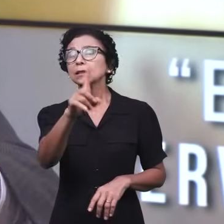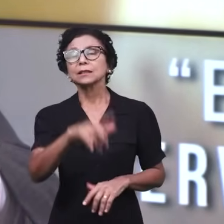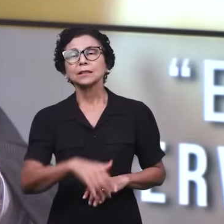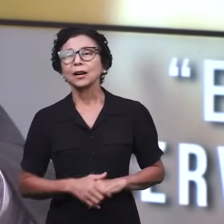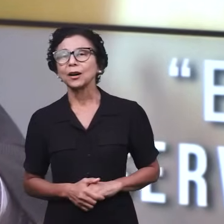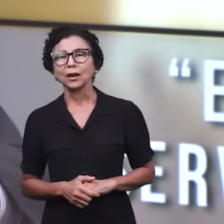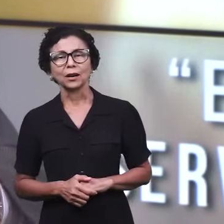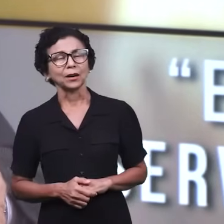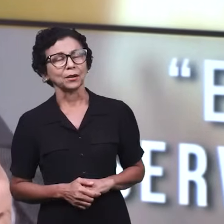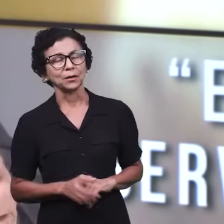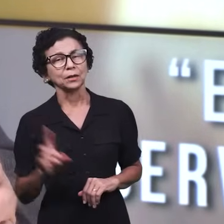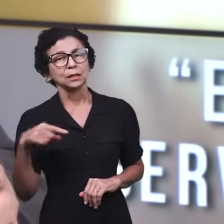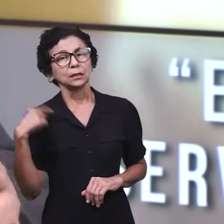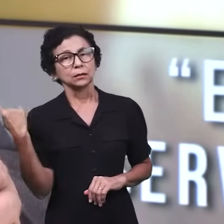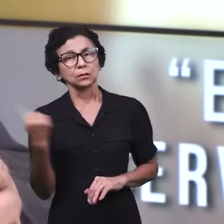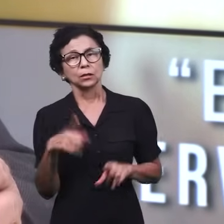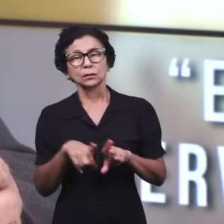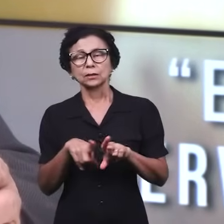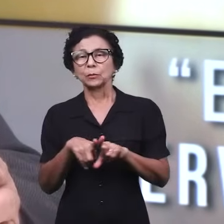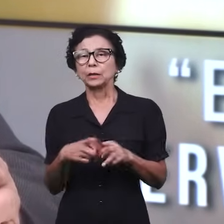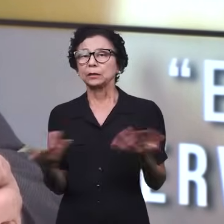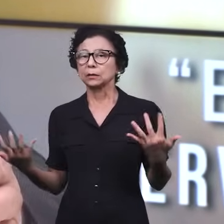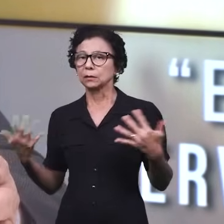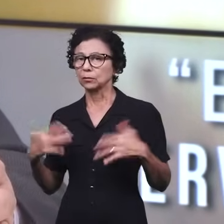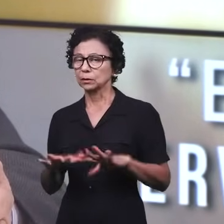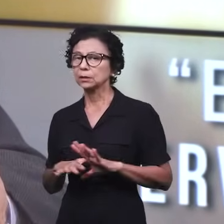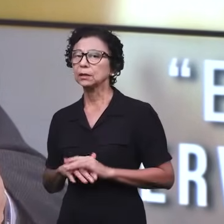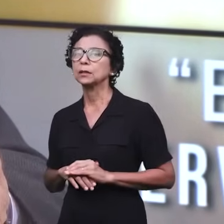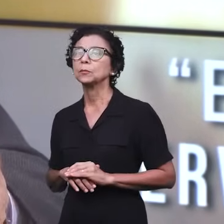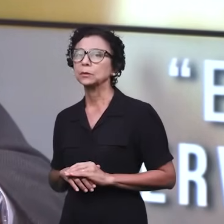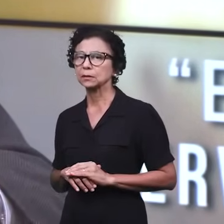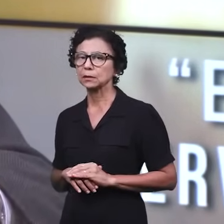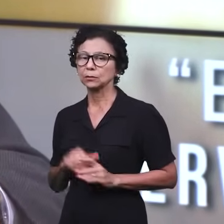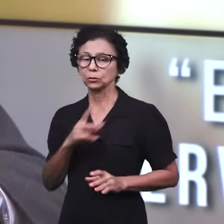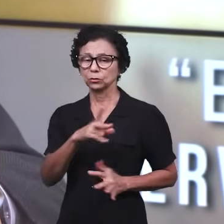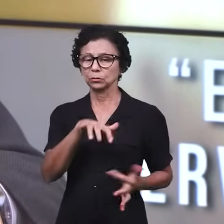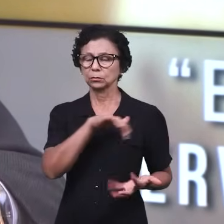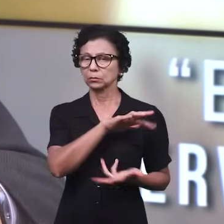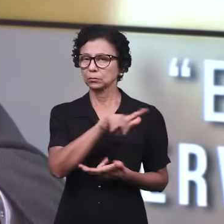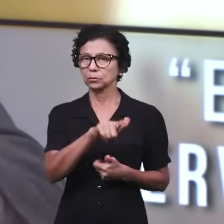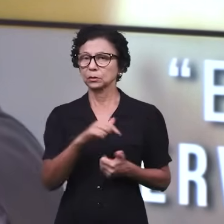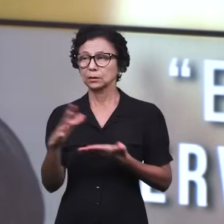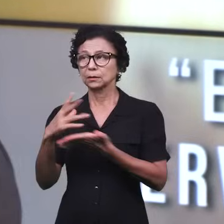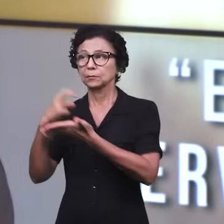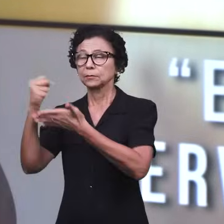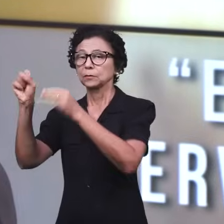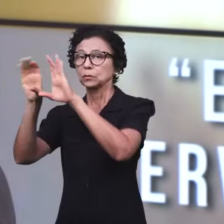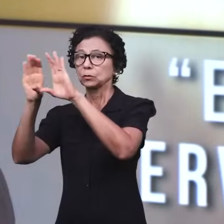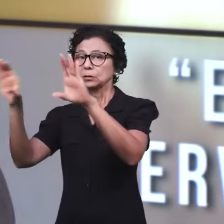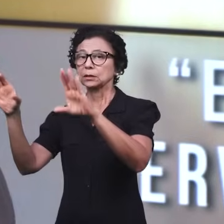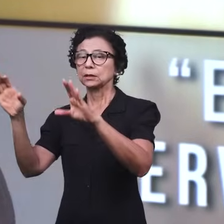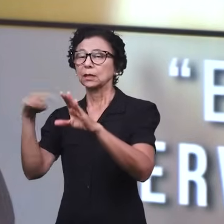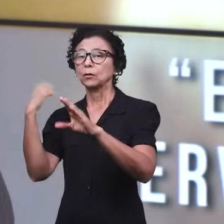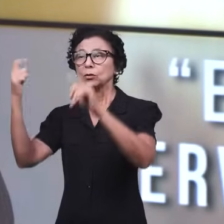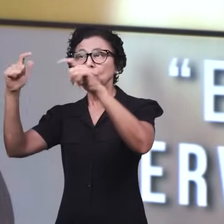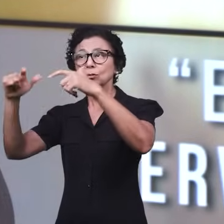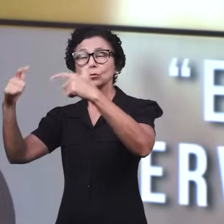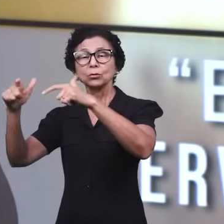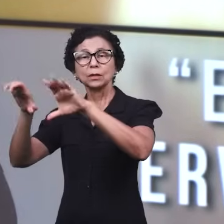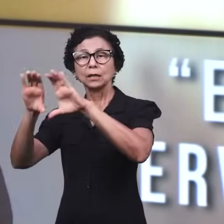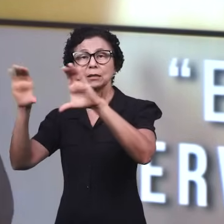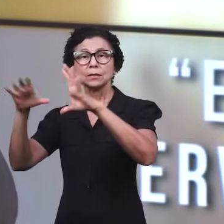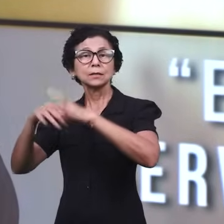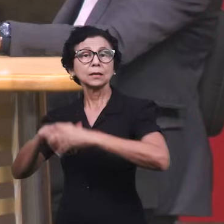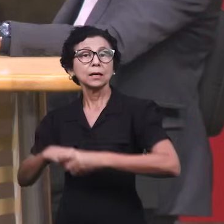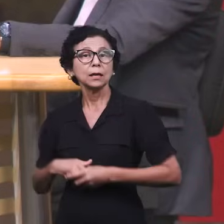n nós estamos mas não somos mais do mundo né então a igreja que nessa H aí até fala não vão planar essa semente